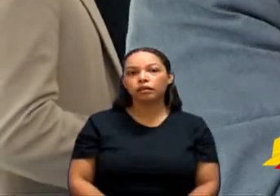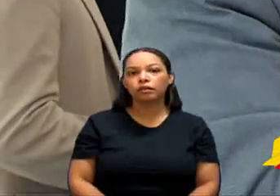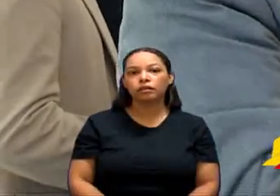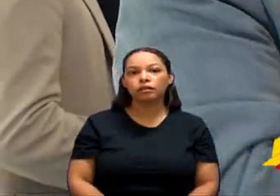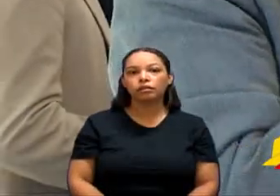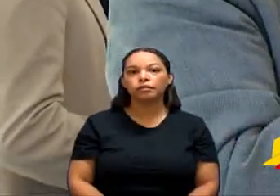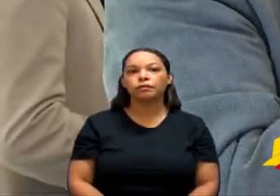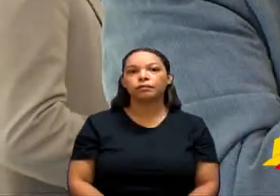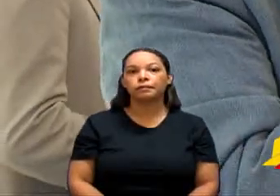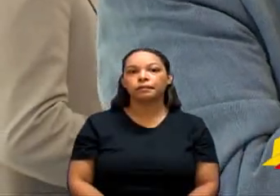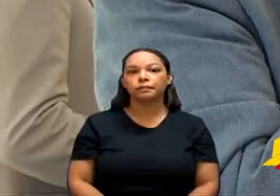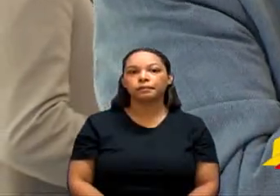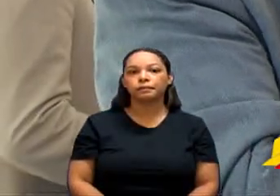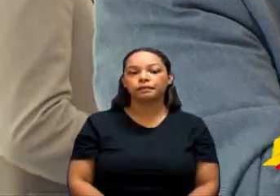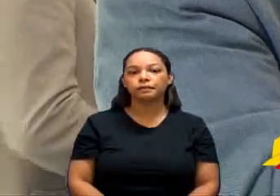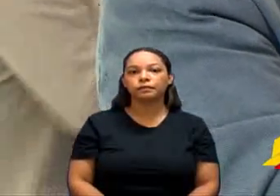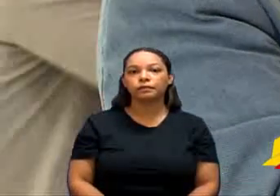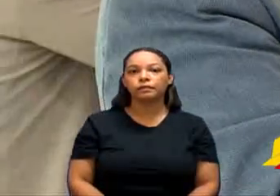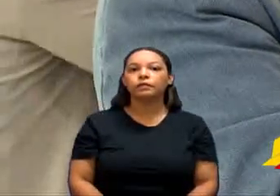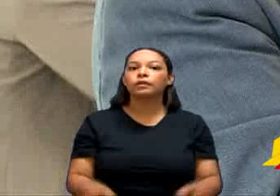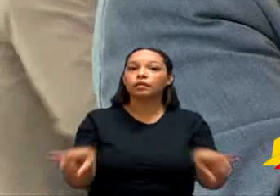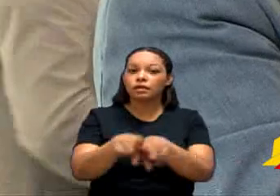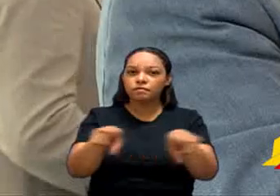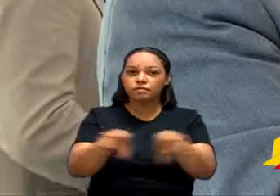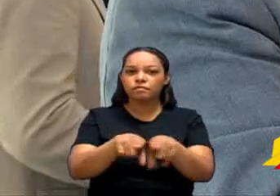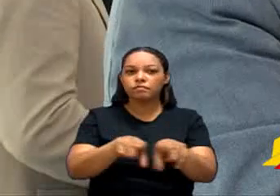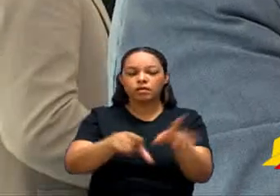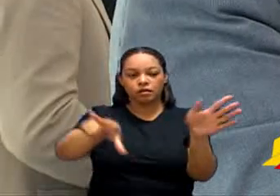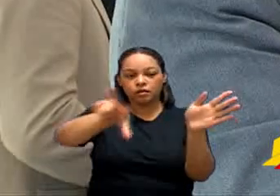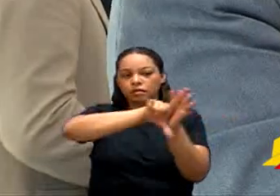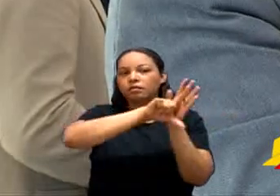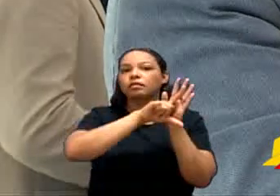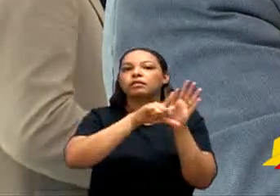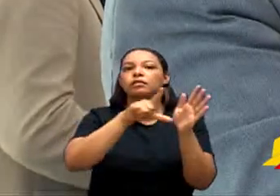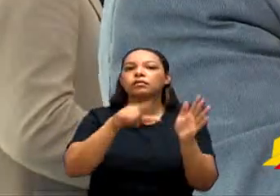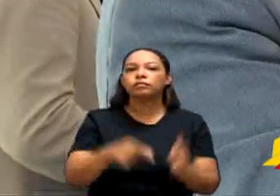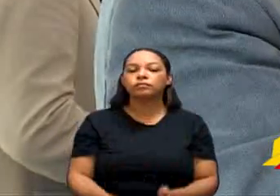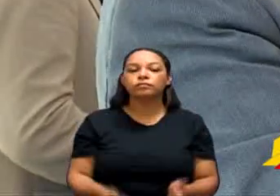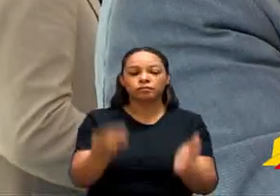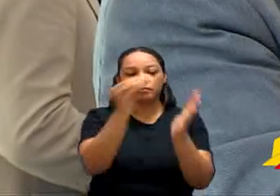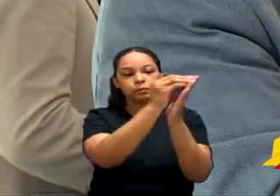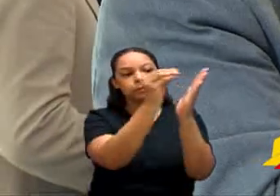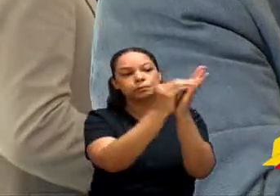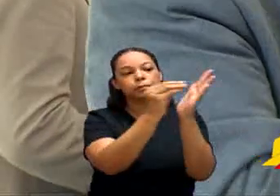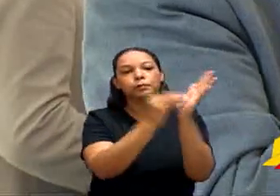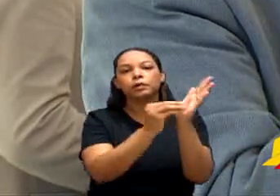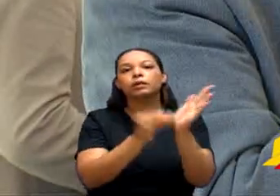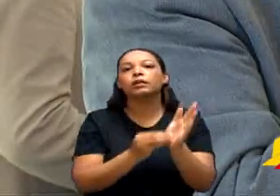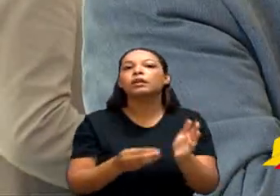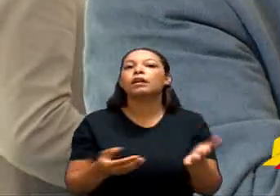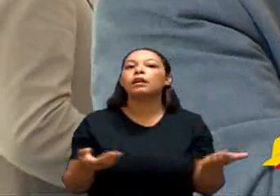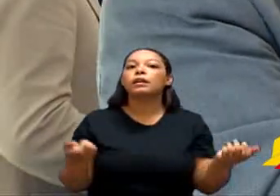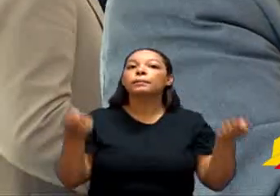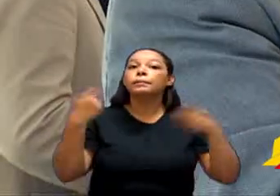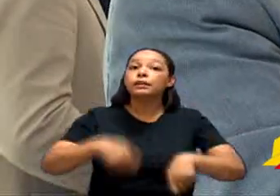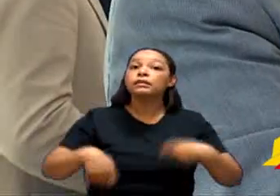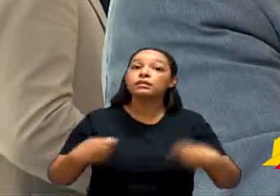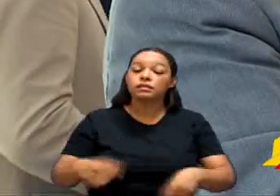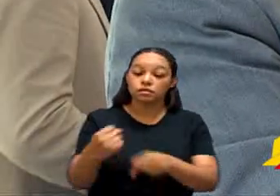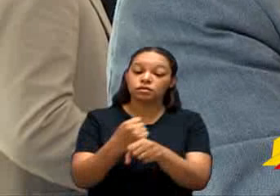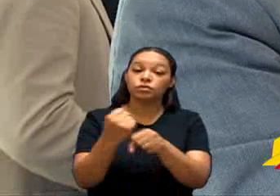a isso. Existe uma licitação que está numa fase final de reconstrução de todos